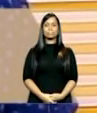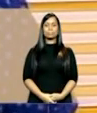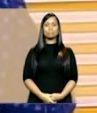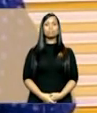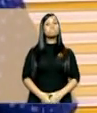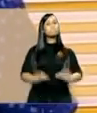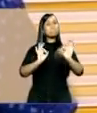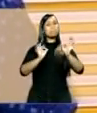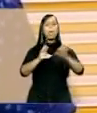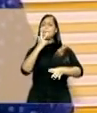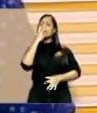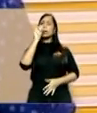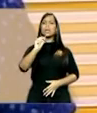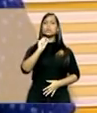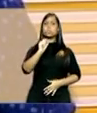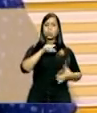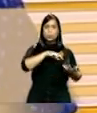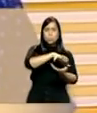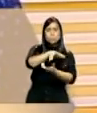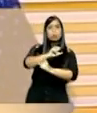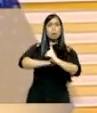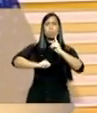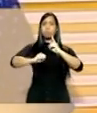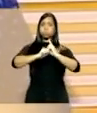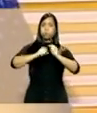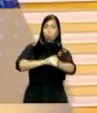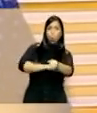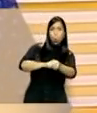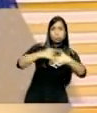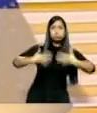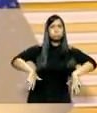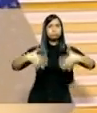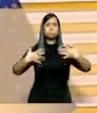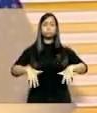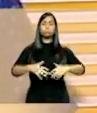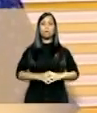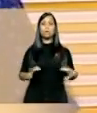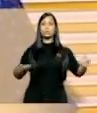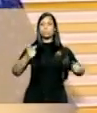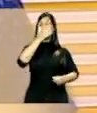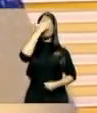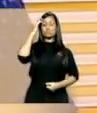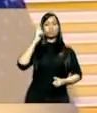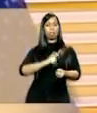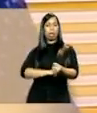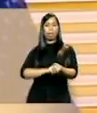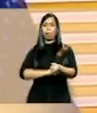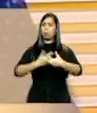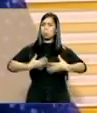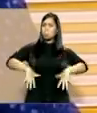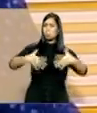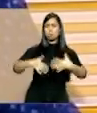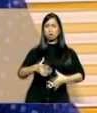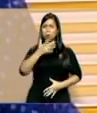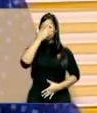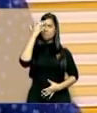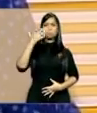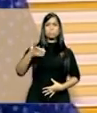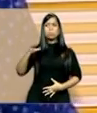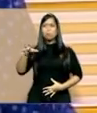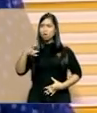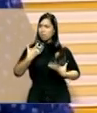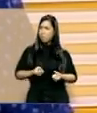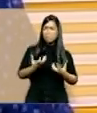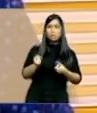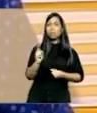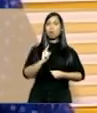É isso mesmo, parece que o pavio social está cada vez mais curto. Todo mundo com os nervos à flor da pele, ninguém querendo se ouvir,